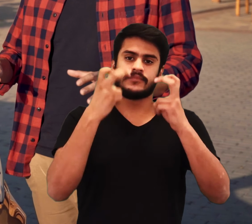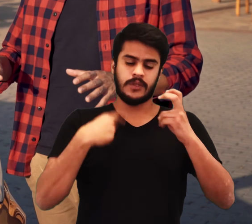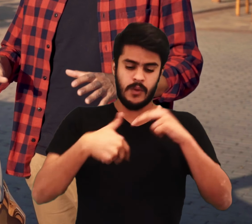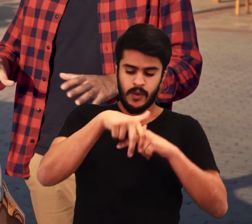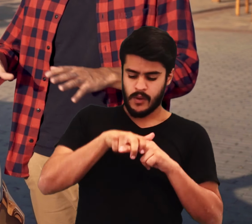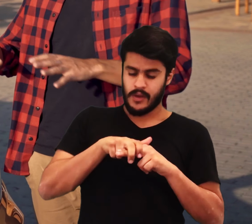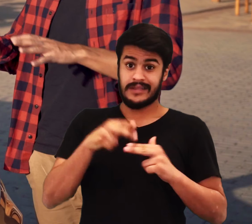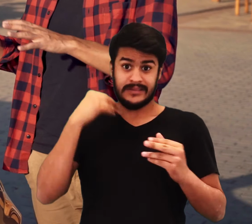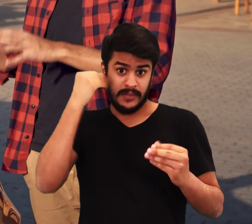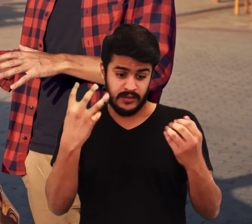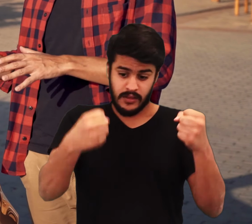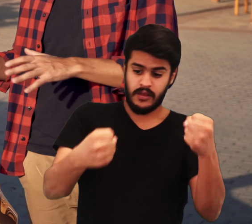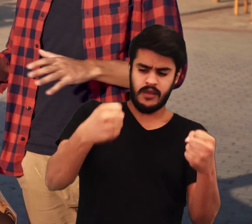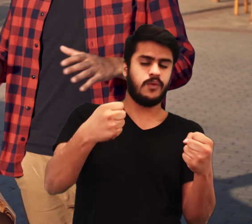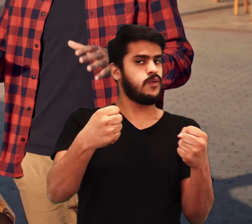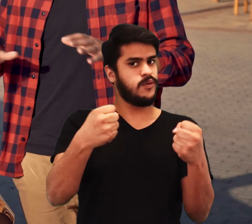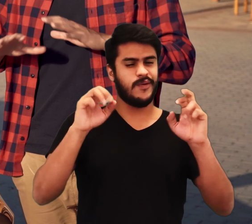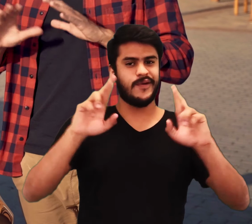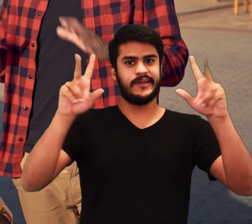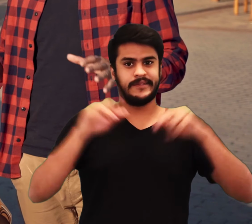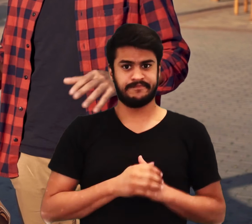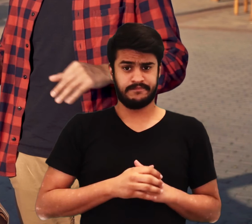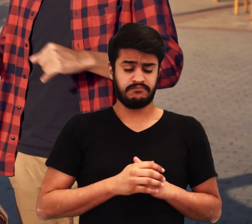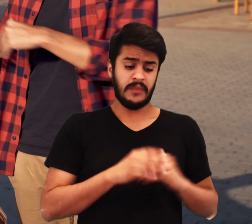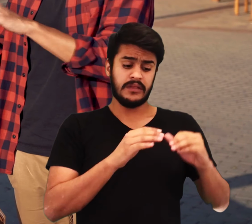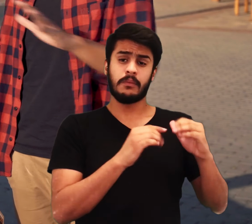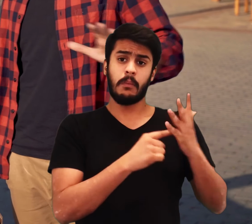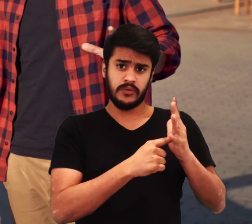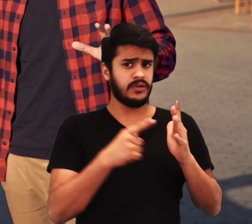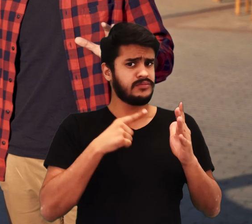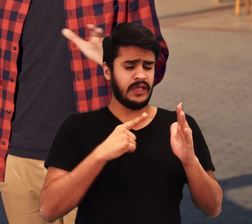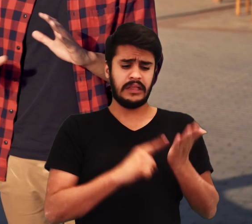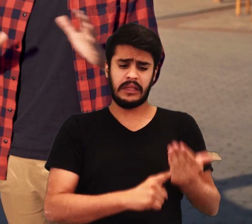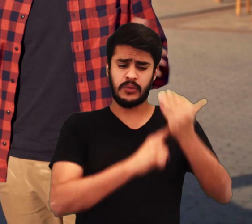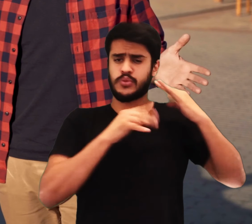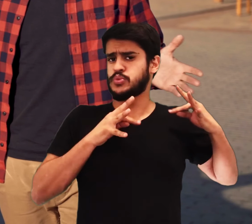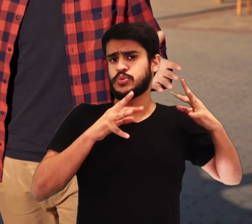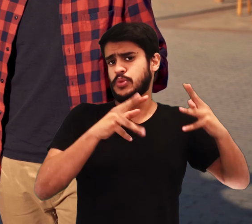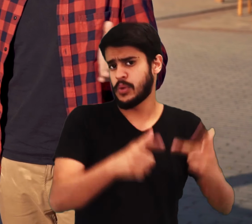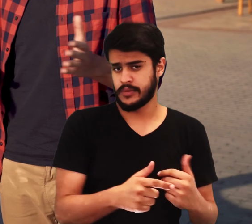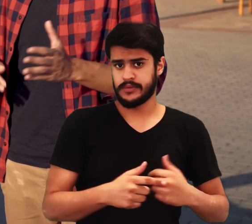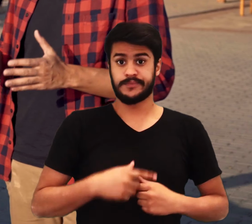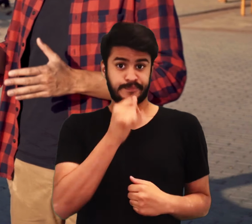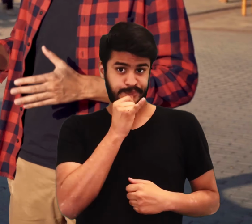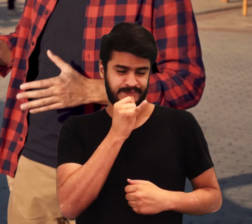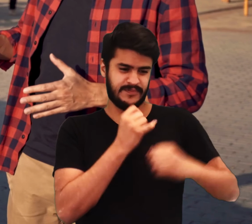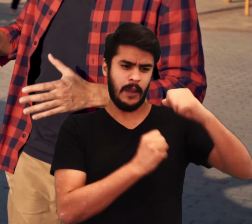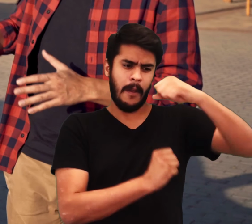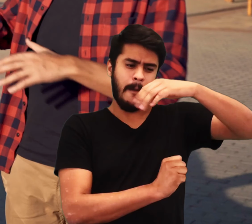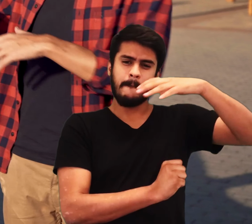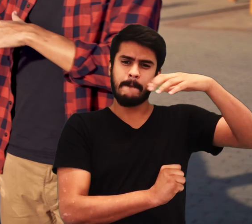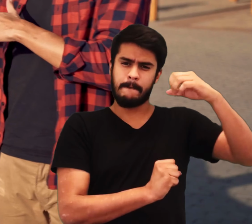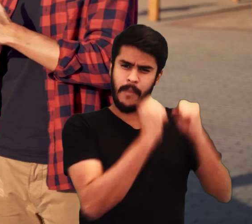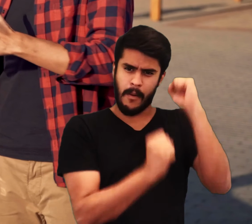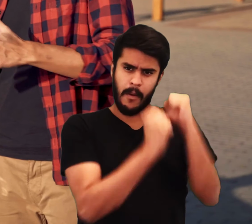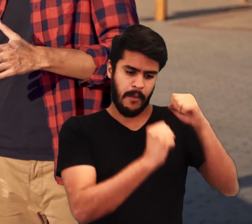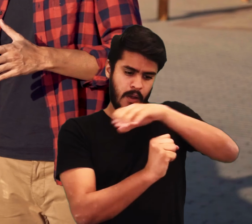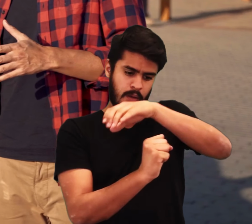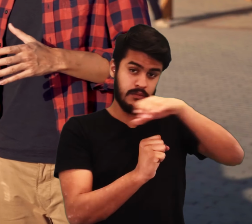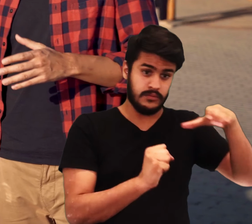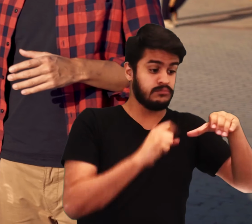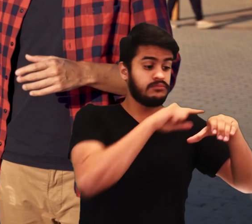drive, a experiência a bordo muda completamente. O motor tem todas as tecnologias que se espera de um motor downsize de última geração. Então bloco e